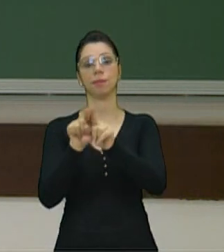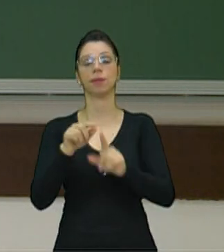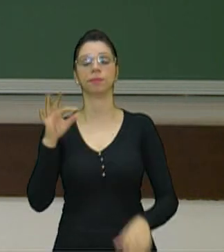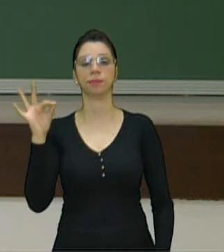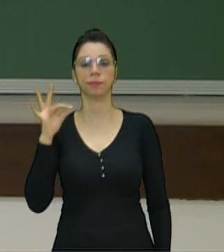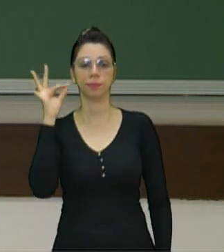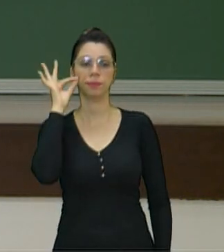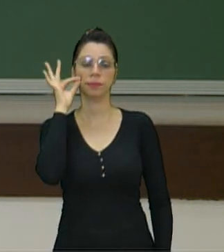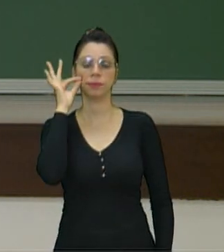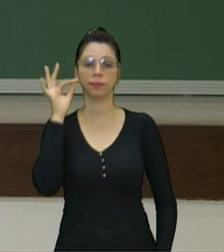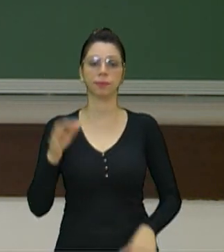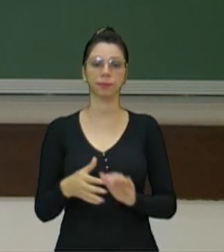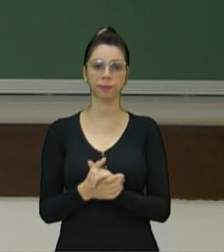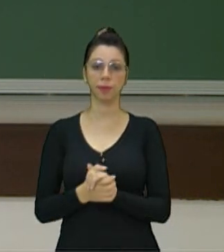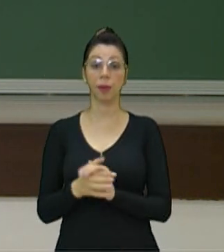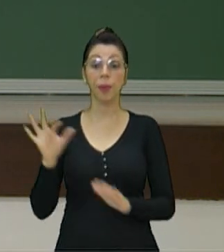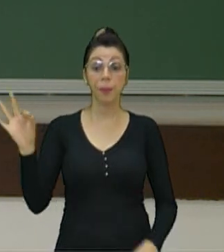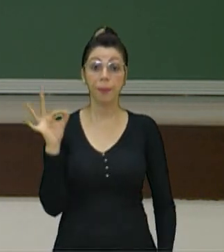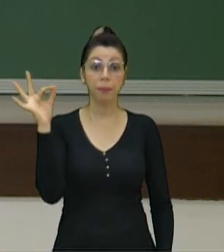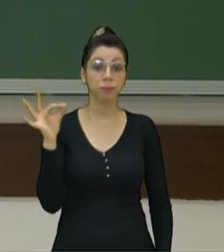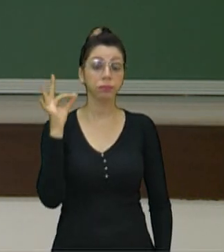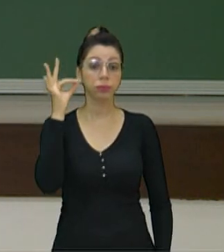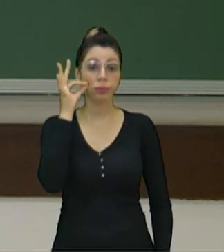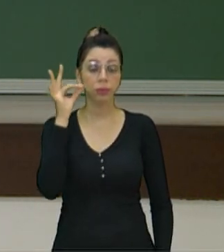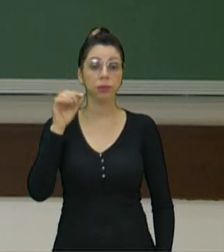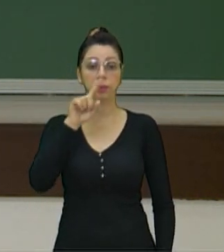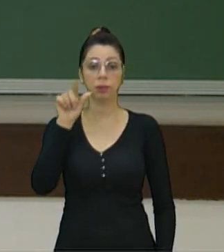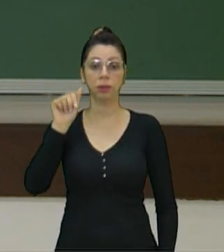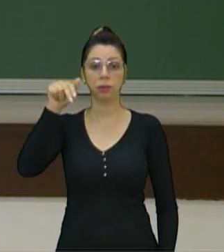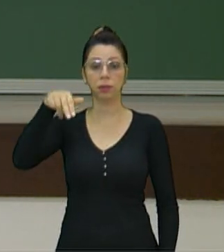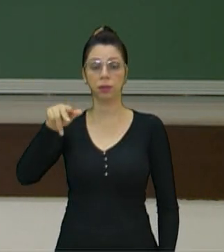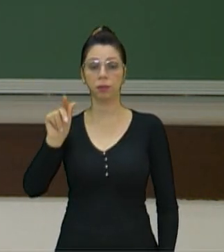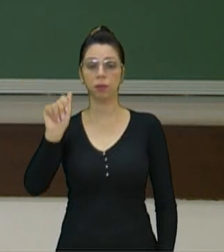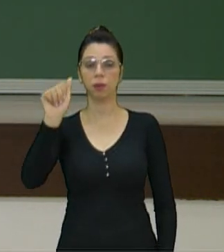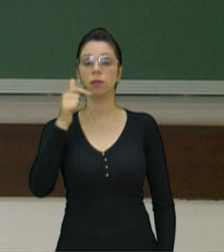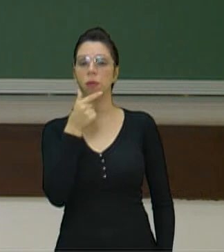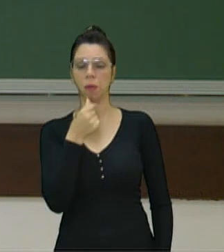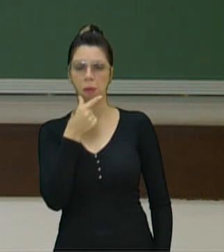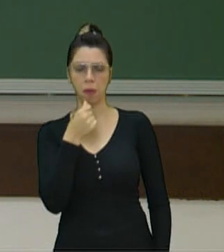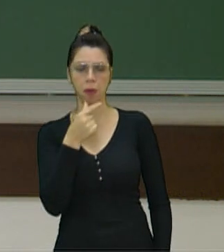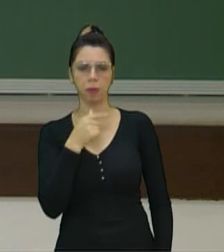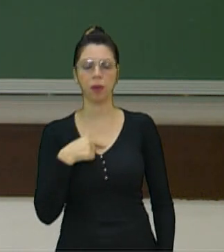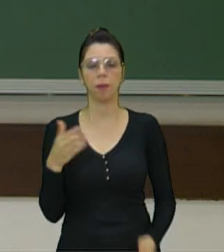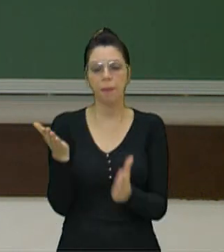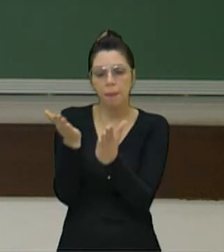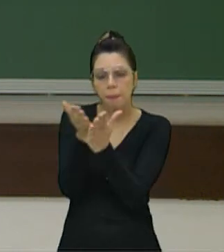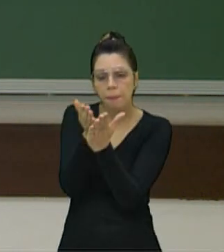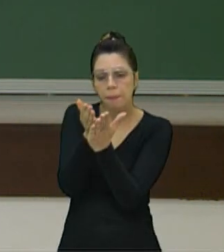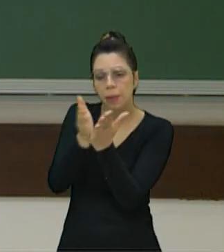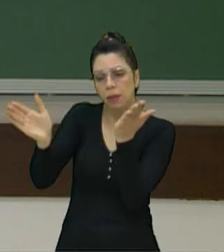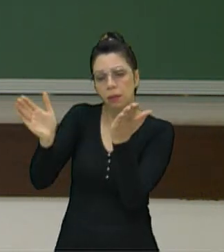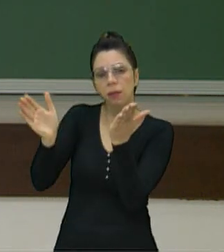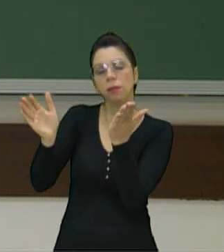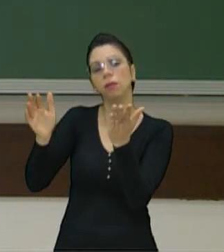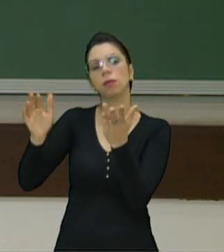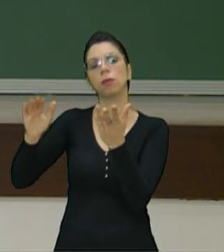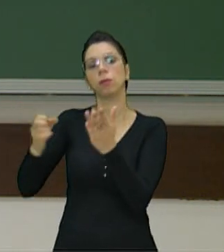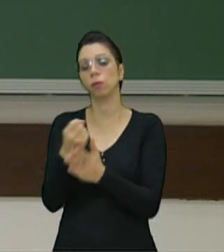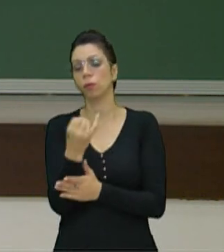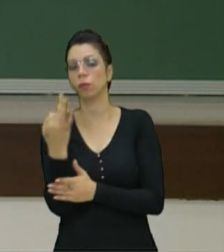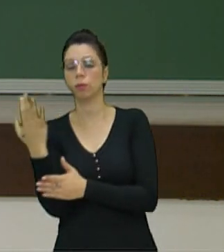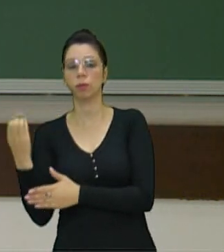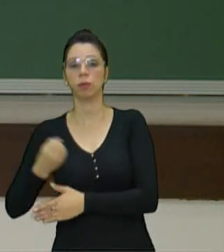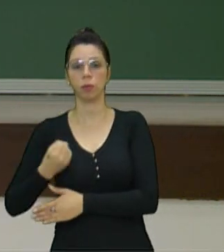em termos de abelhas, os zangões são organismos haploides, só tem a metade do número de cromossomos